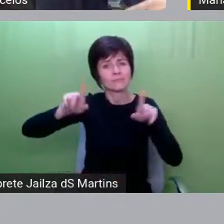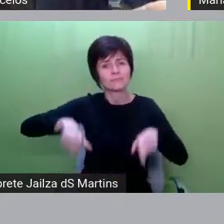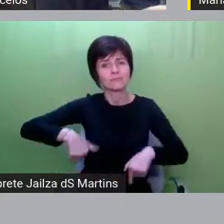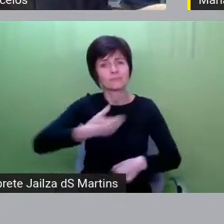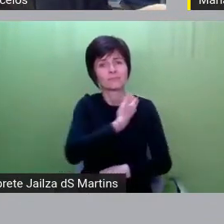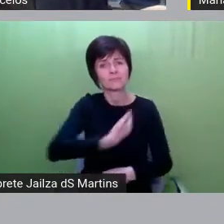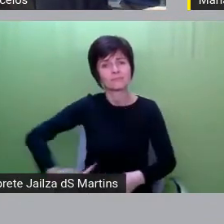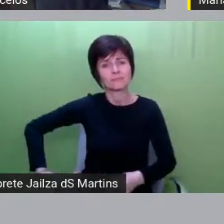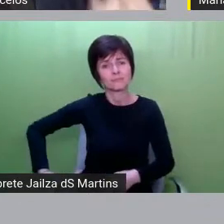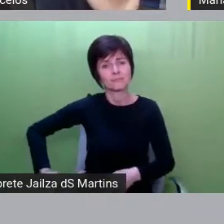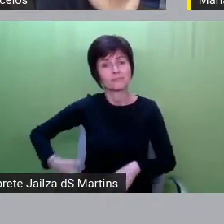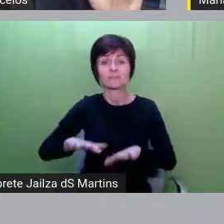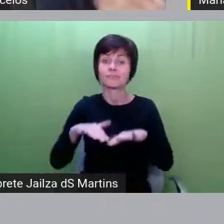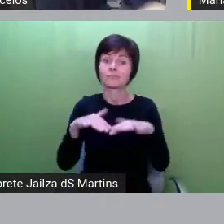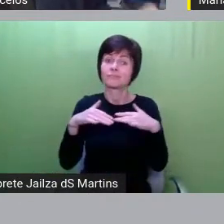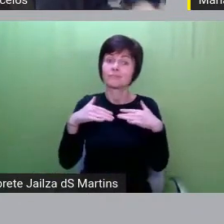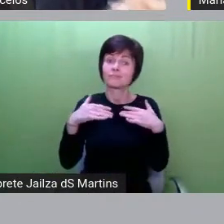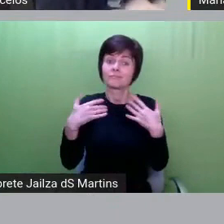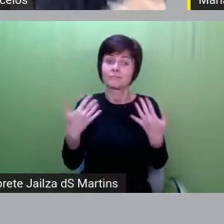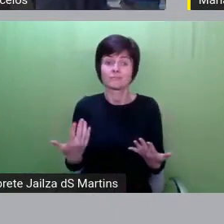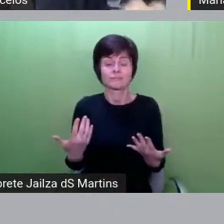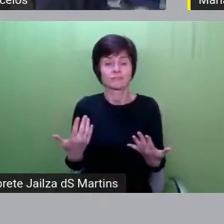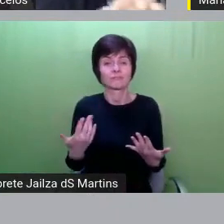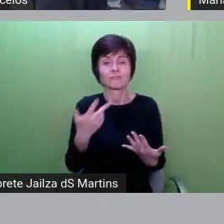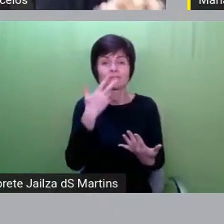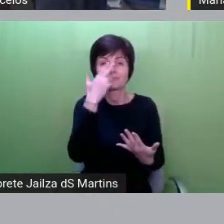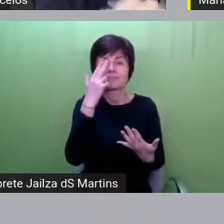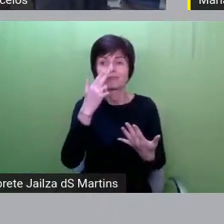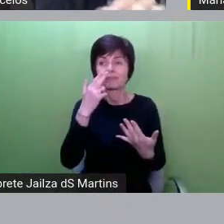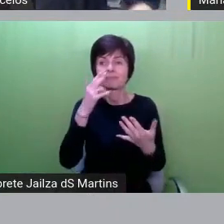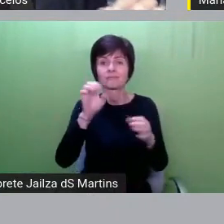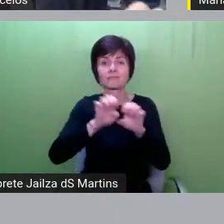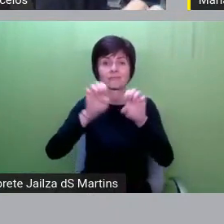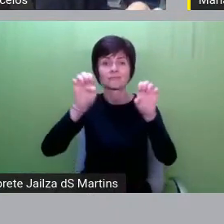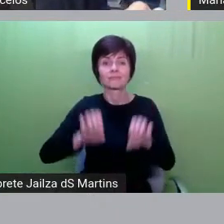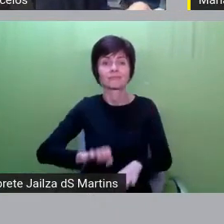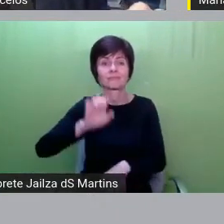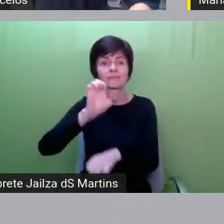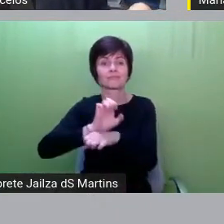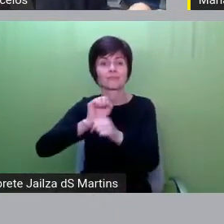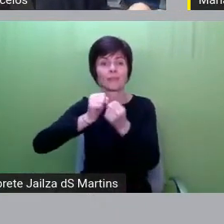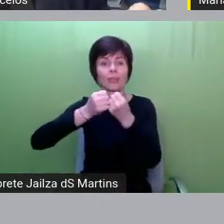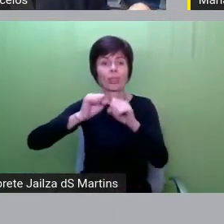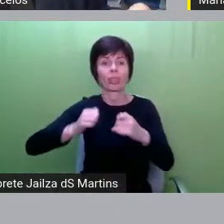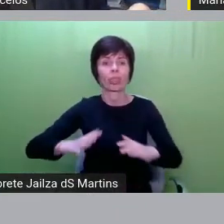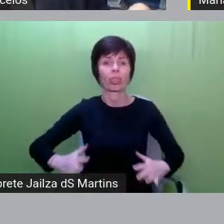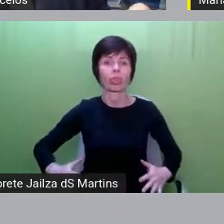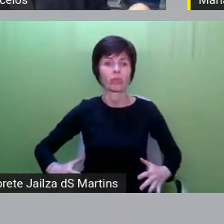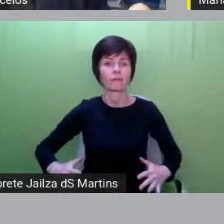Então, será o sucateamento dos serviços públicos